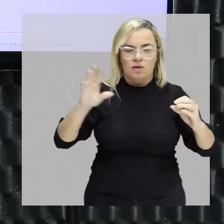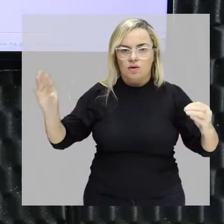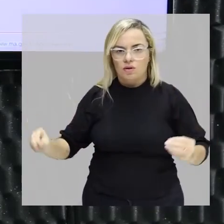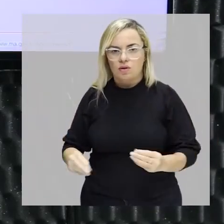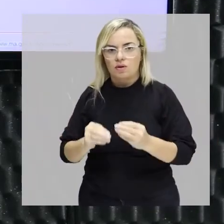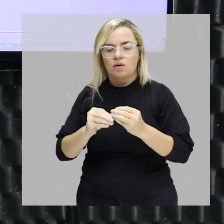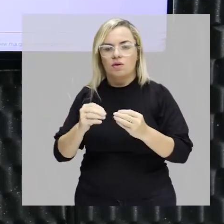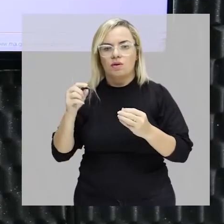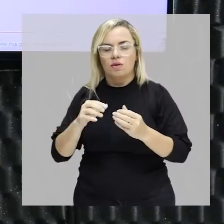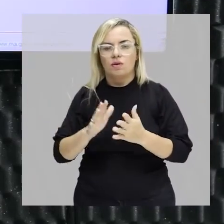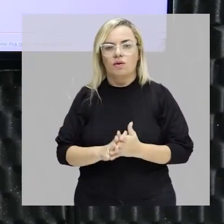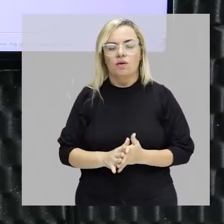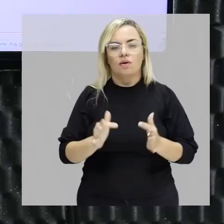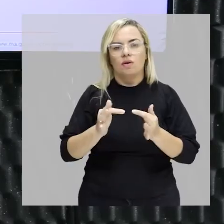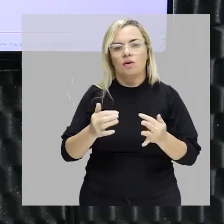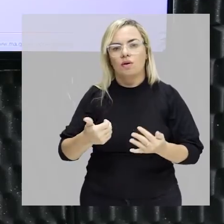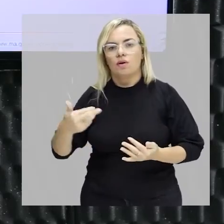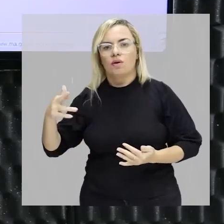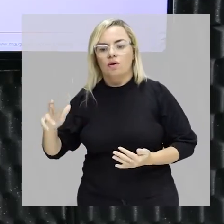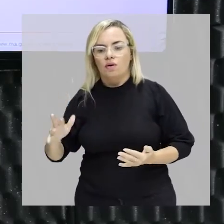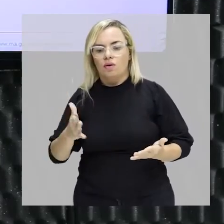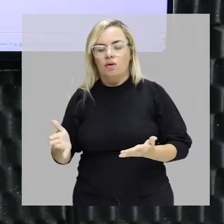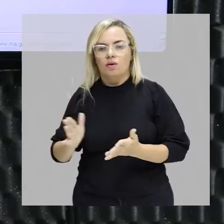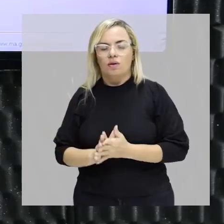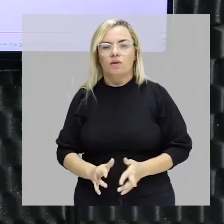equação do função, no caso, né, do primeiro grau.